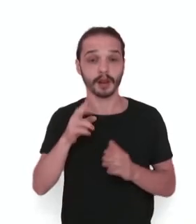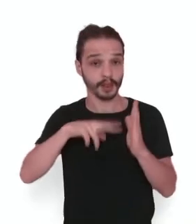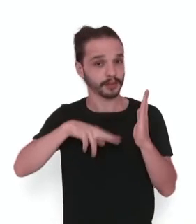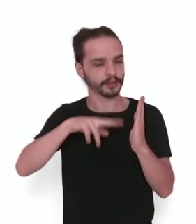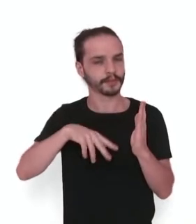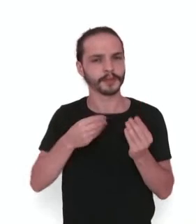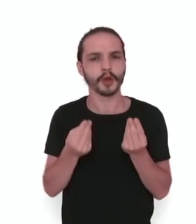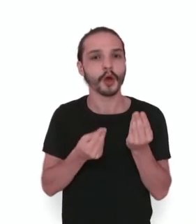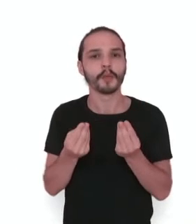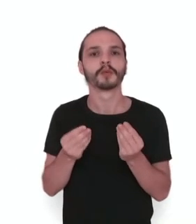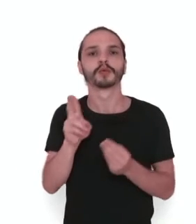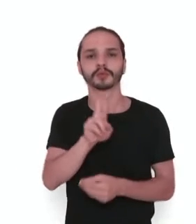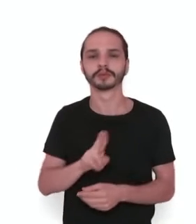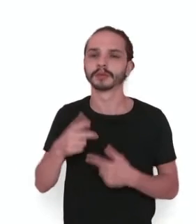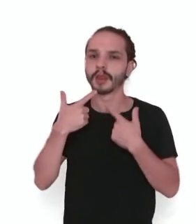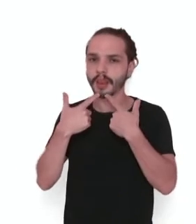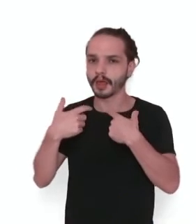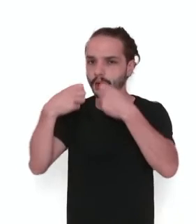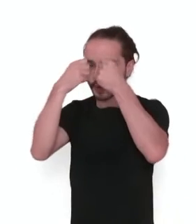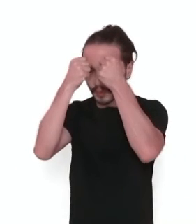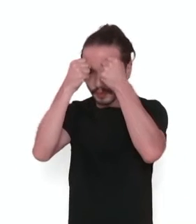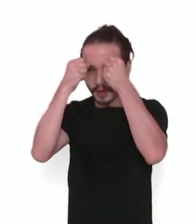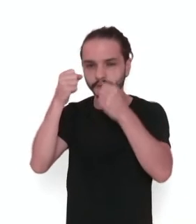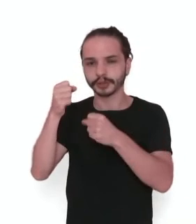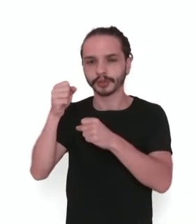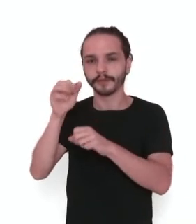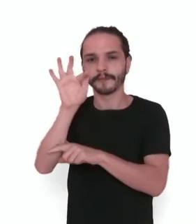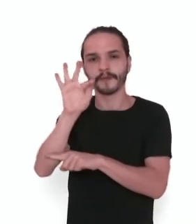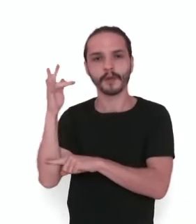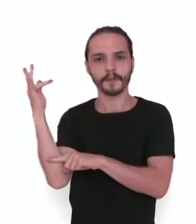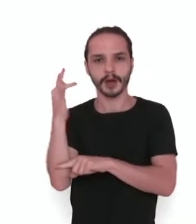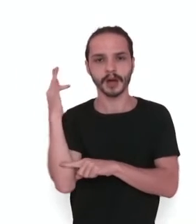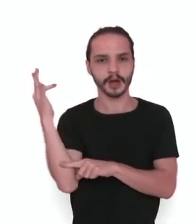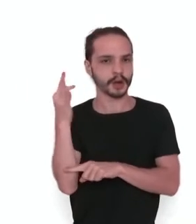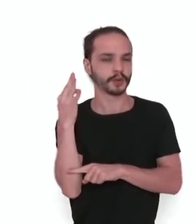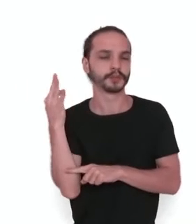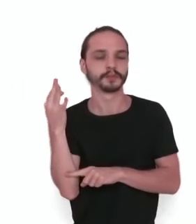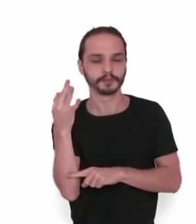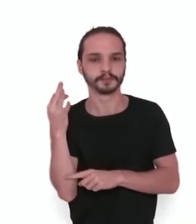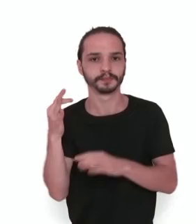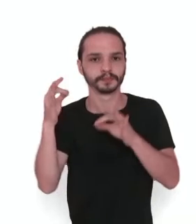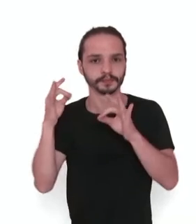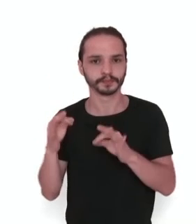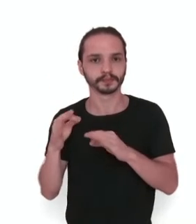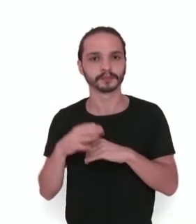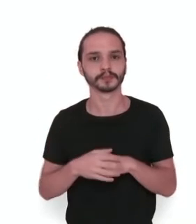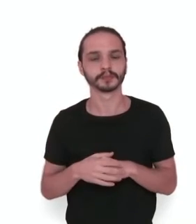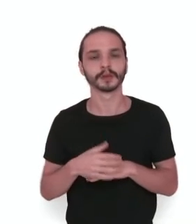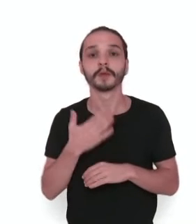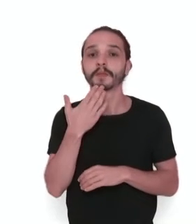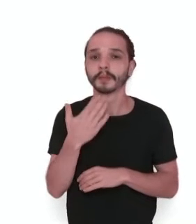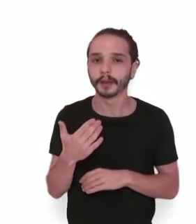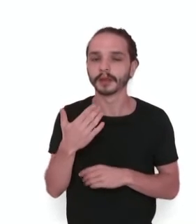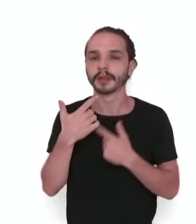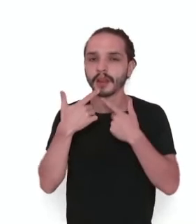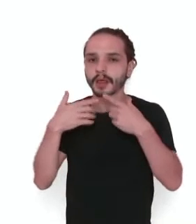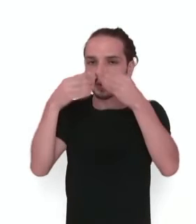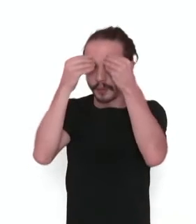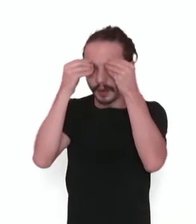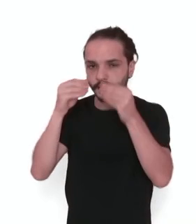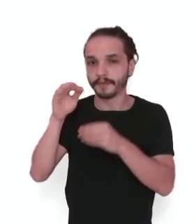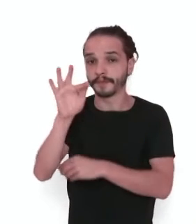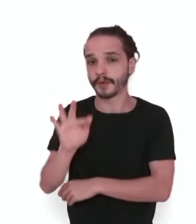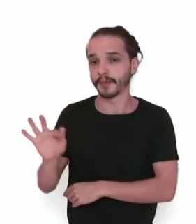pode utilizar gírias, variantes linguísticas informais. Então necessariamente a gente pede que a linguagem seja